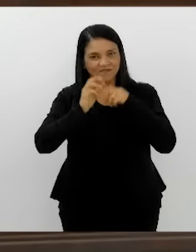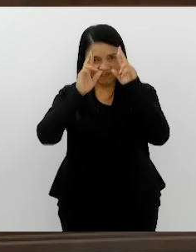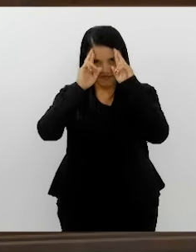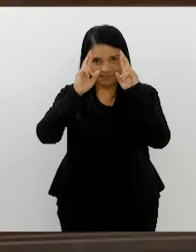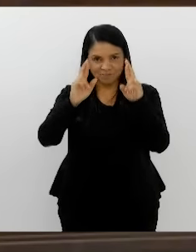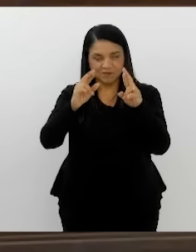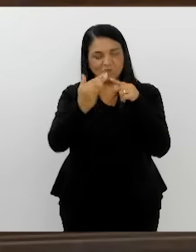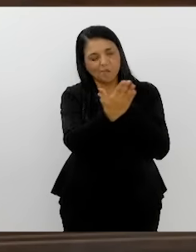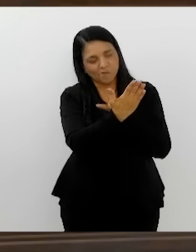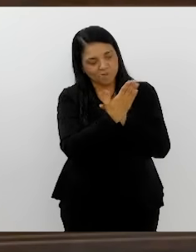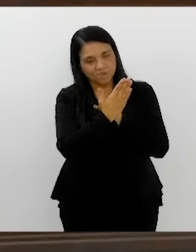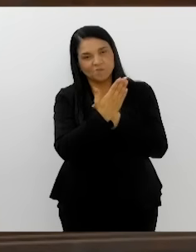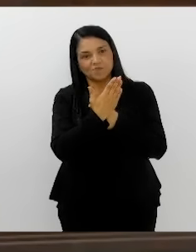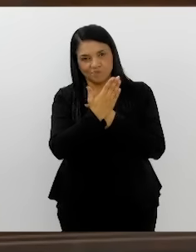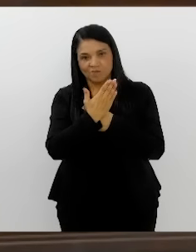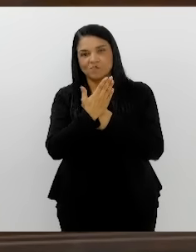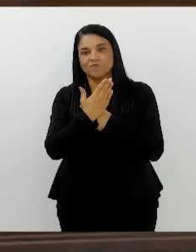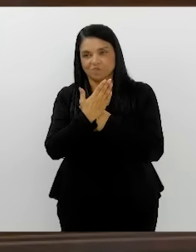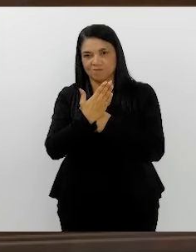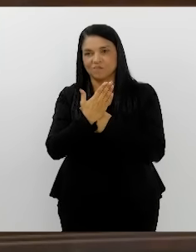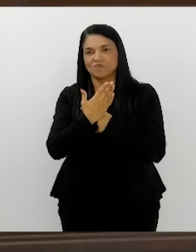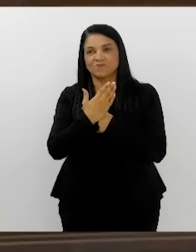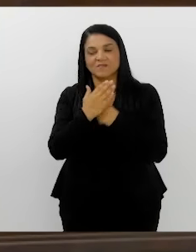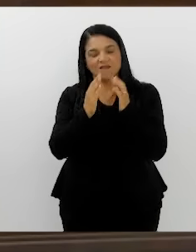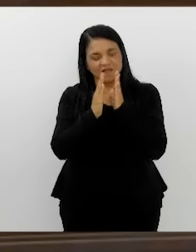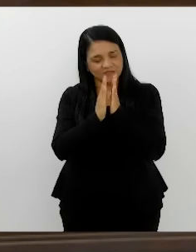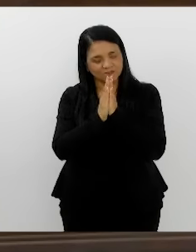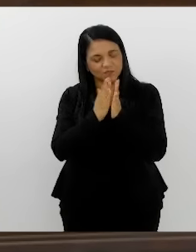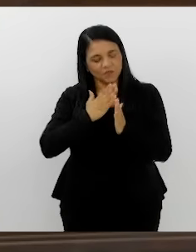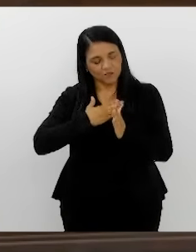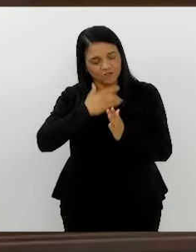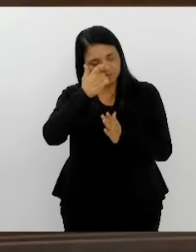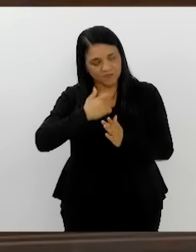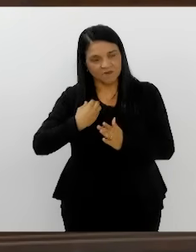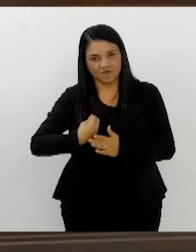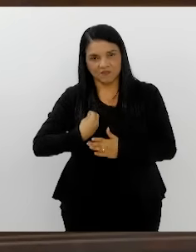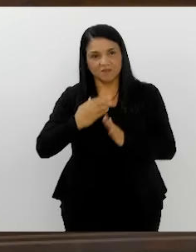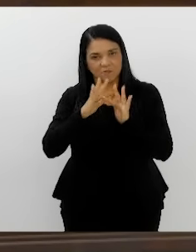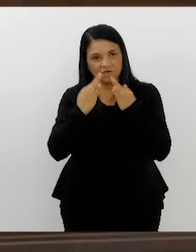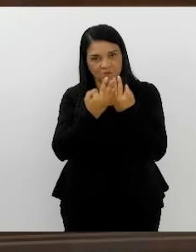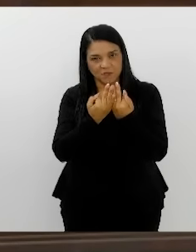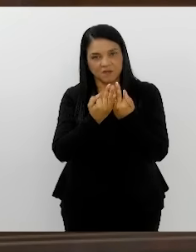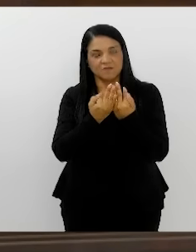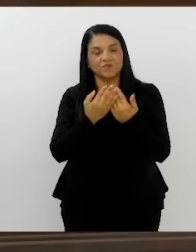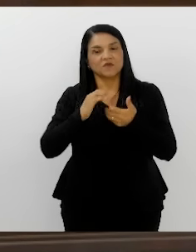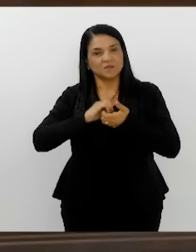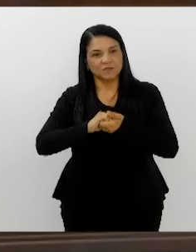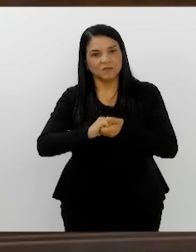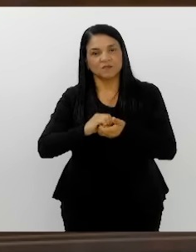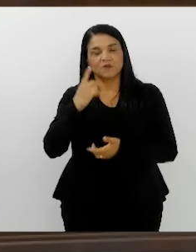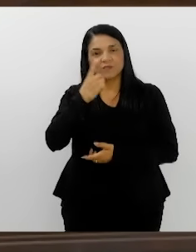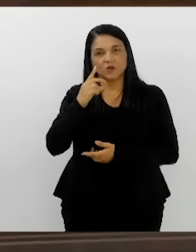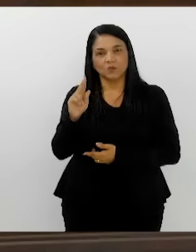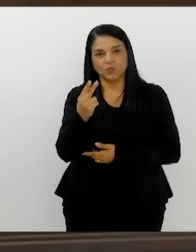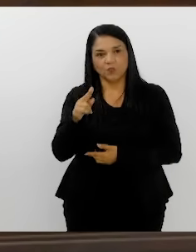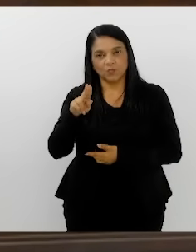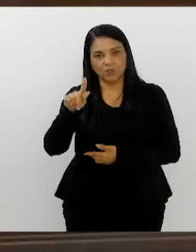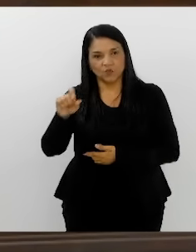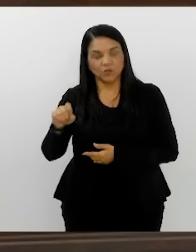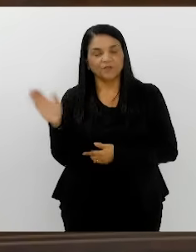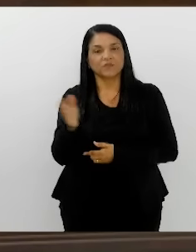ajudado bastante, rezado por mim e pela minha família. Cumprimento o deputado Hugo, Padre Alex, Padre Casale,